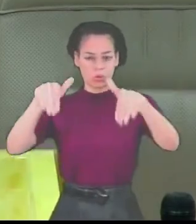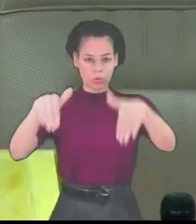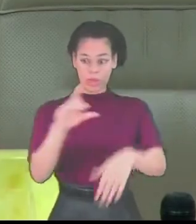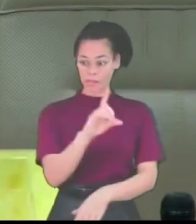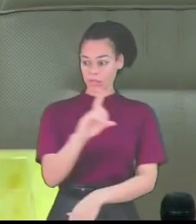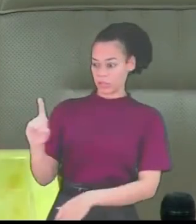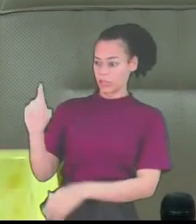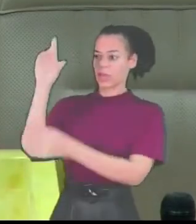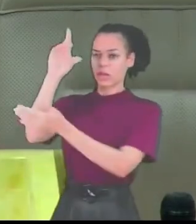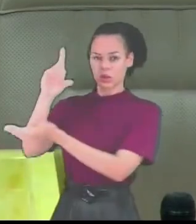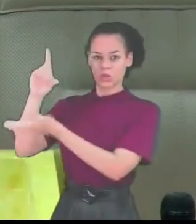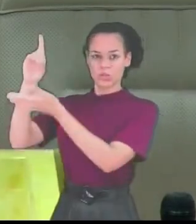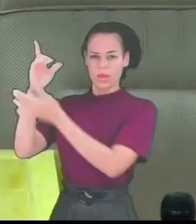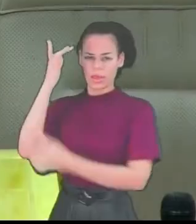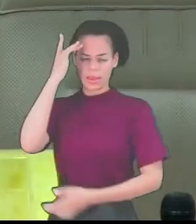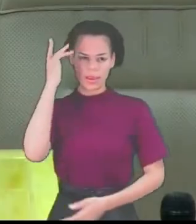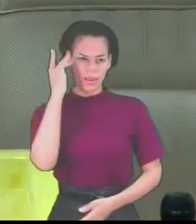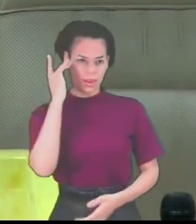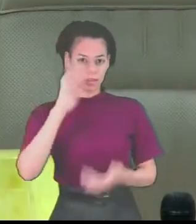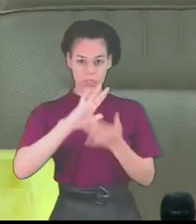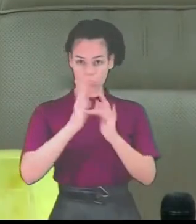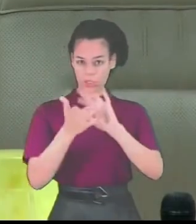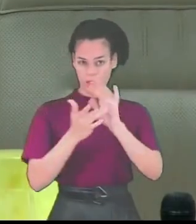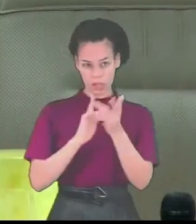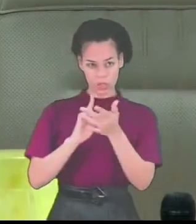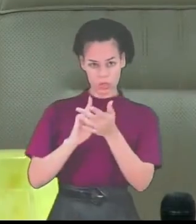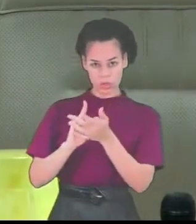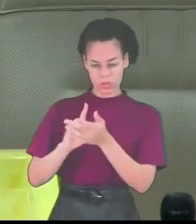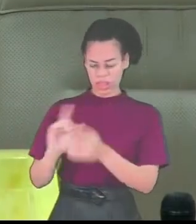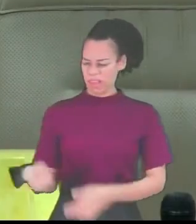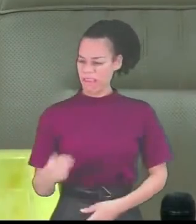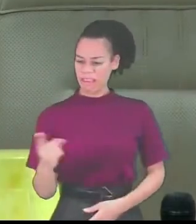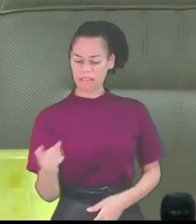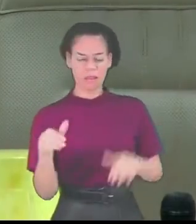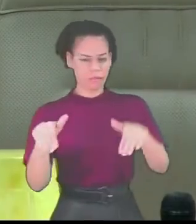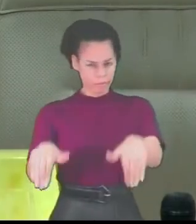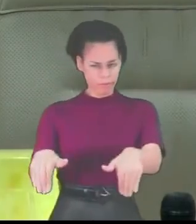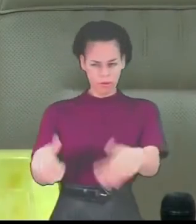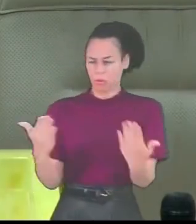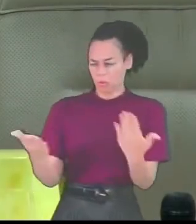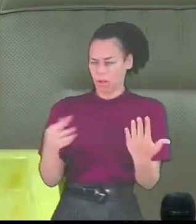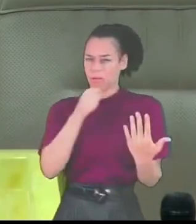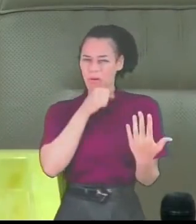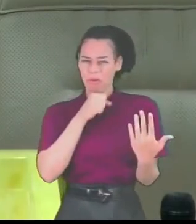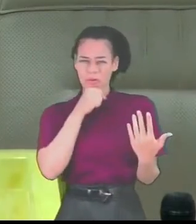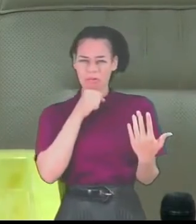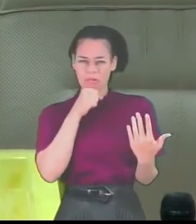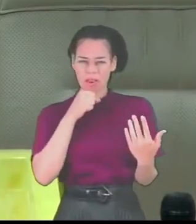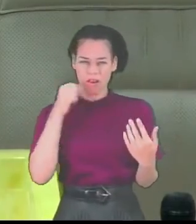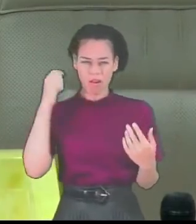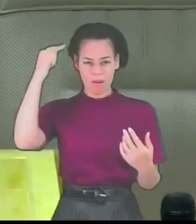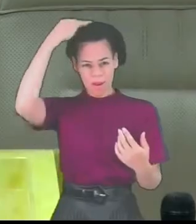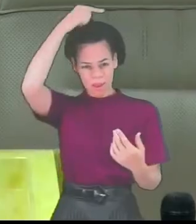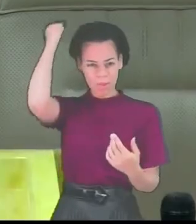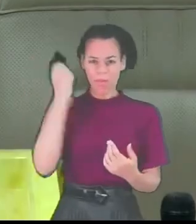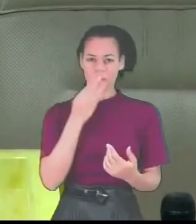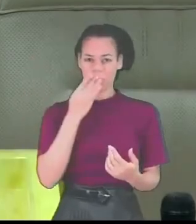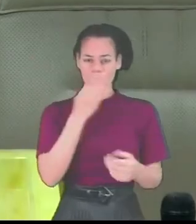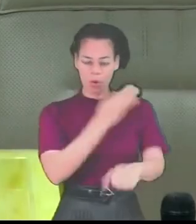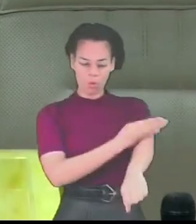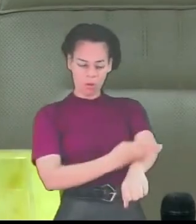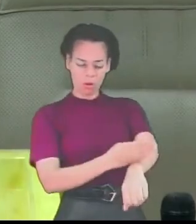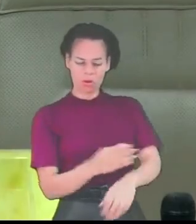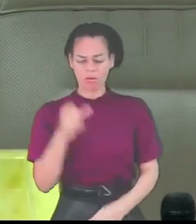destra de Deus e acha que ele passa a eternidade toda sentado como um velhinho de cabelo branco com